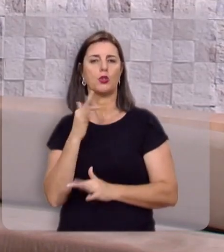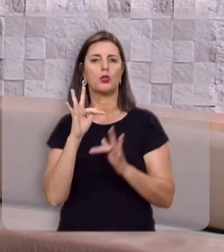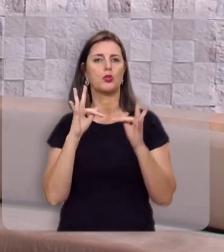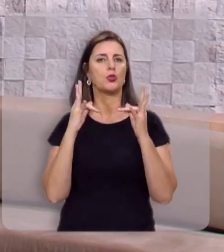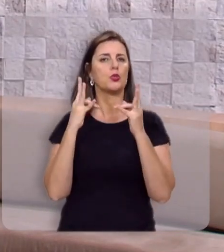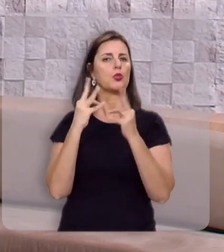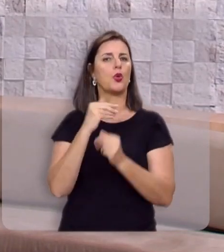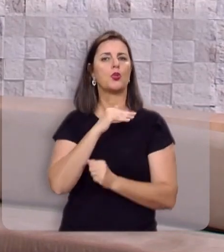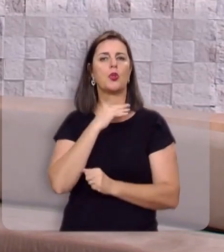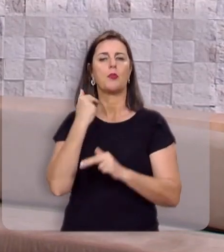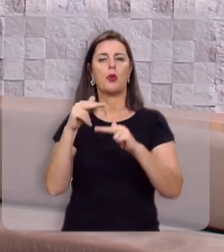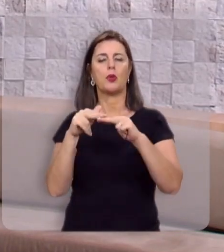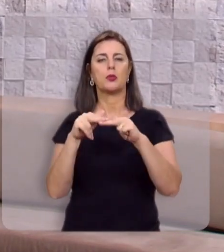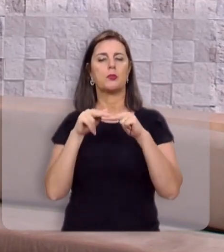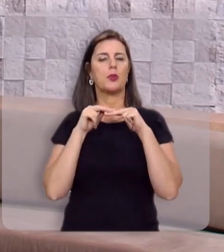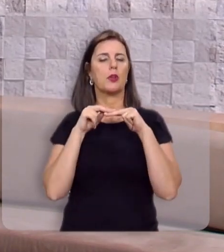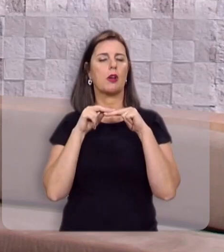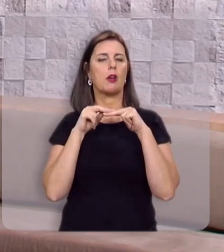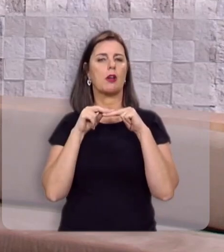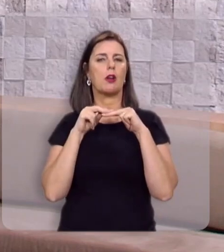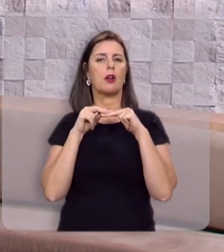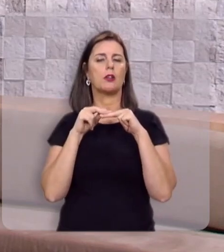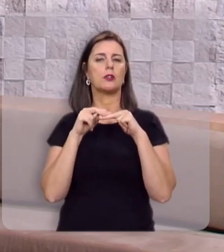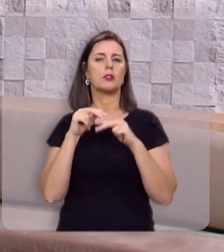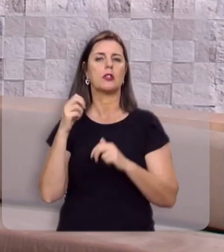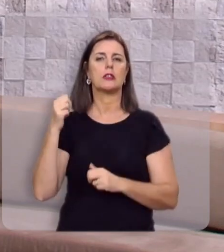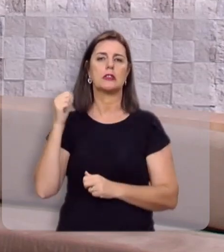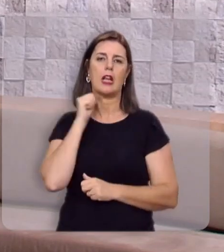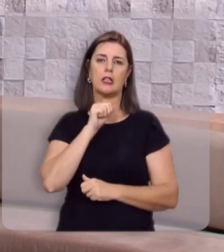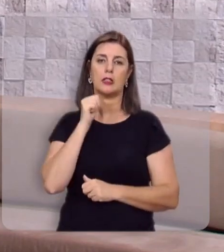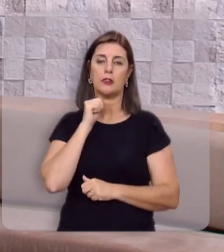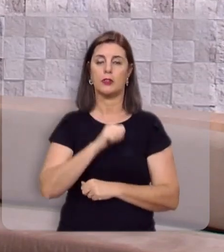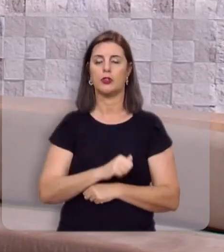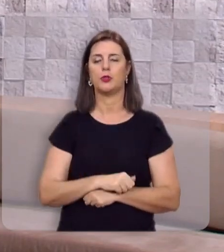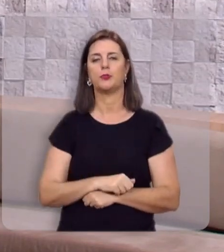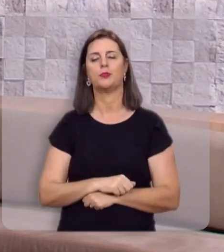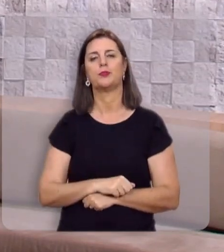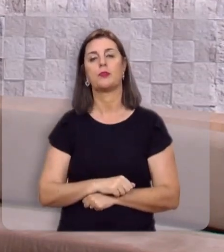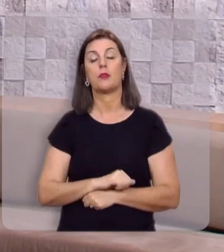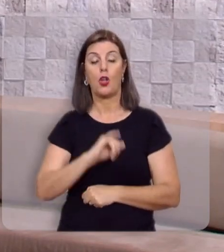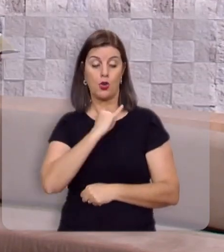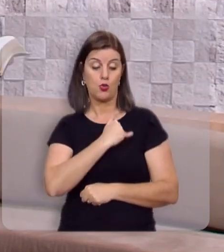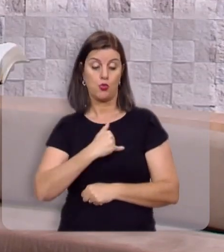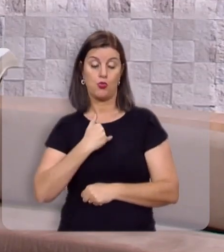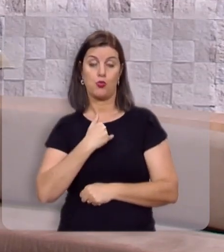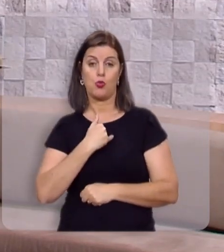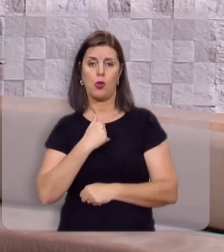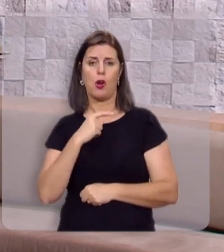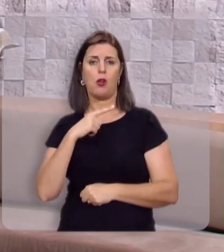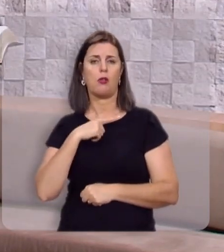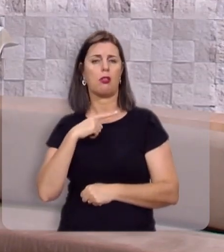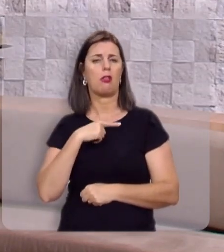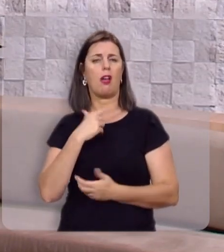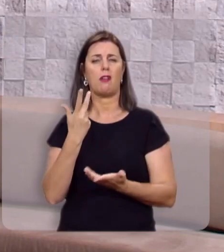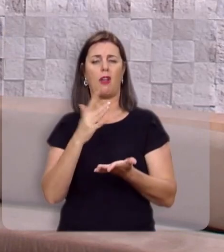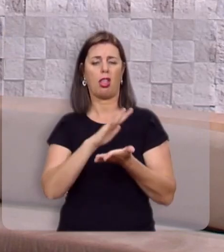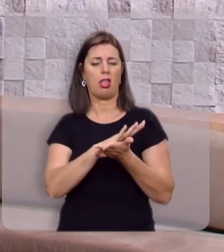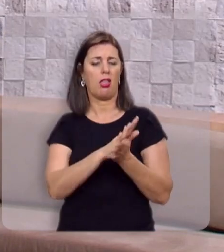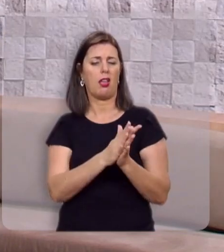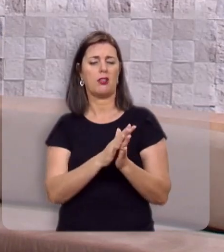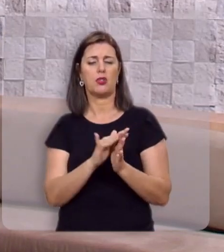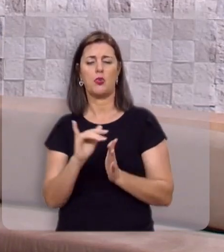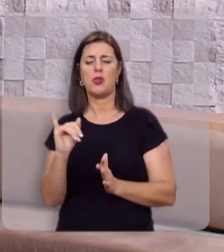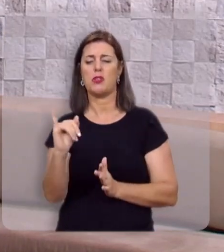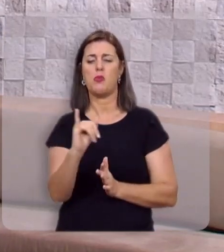e todos mortos pelo viés do martírio. João estava degradado